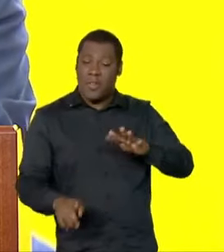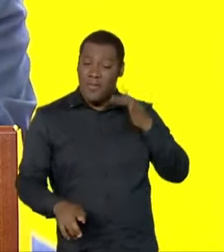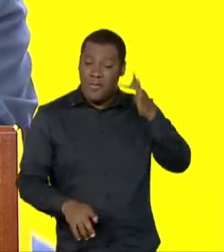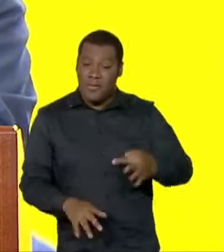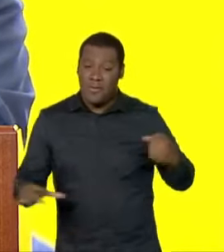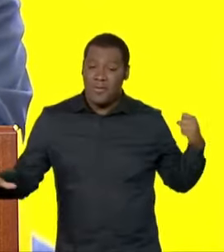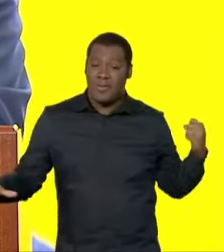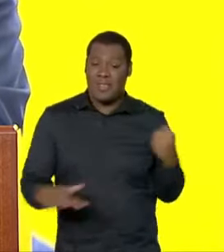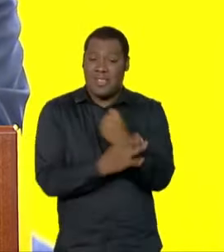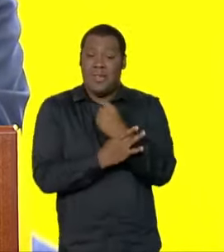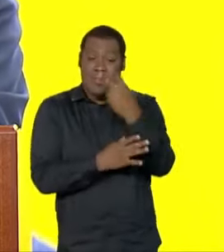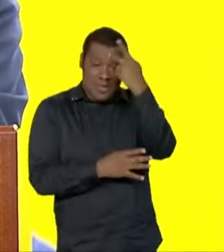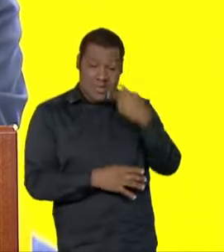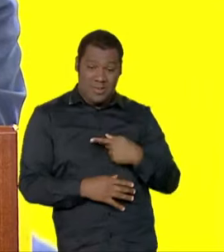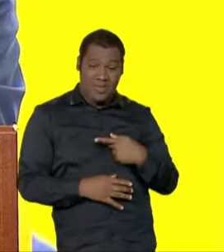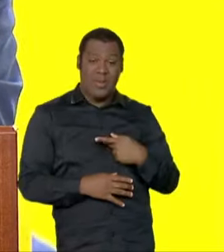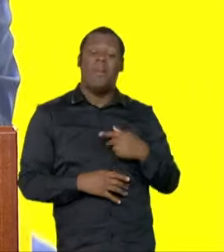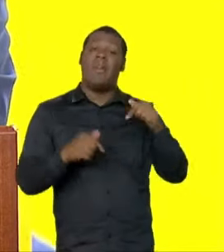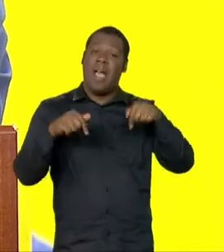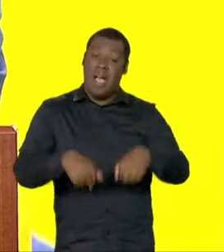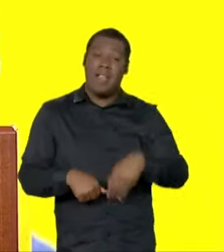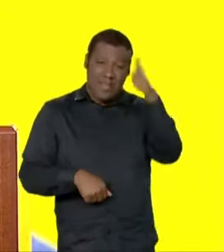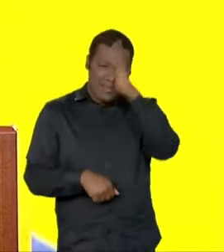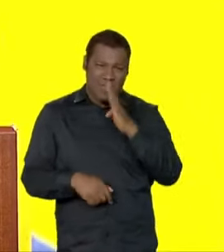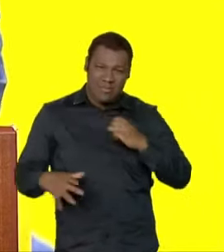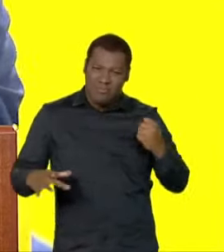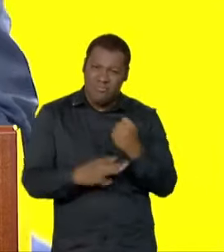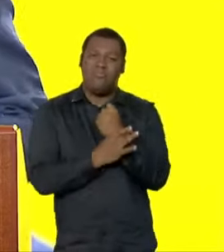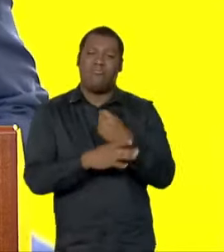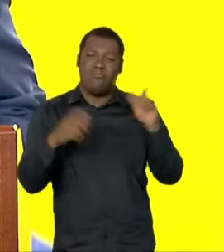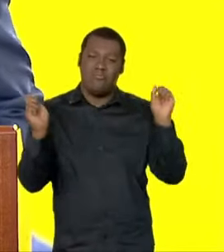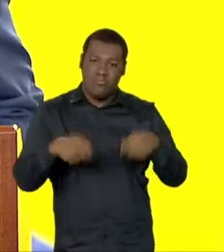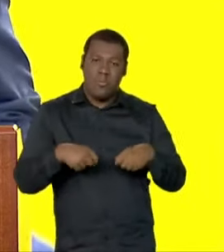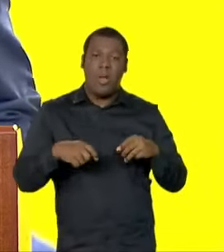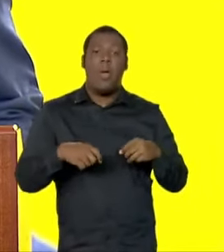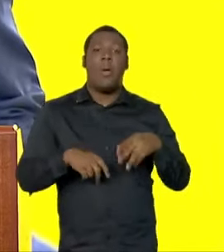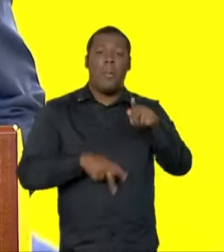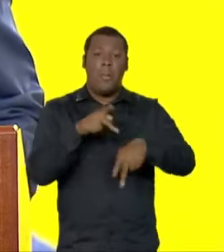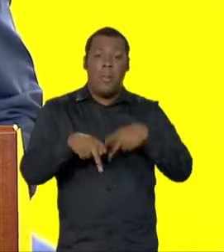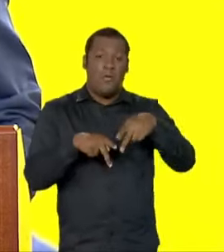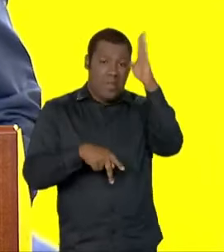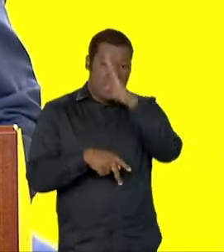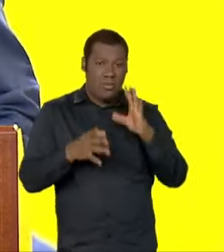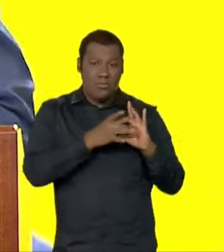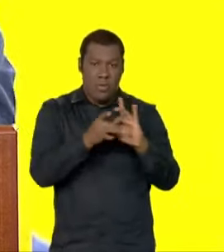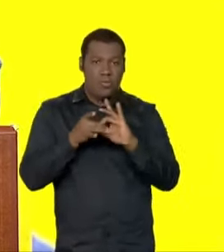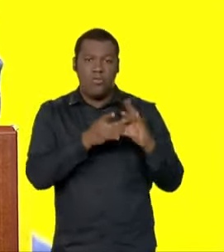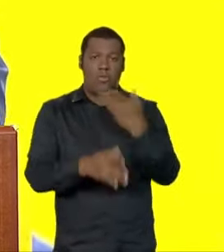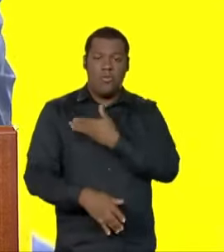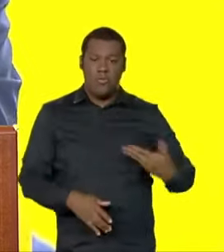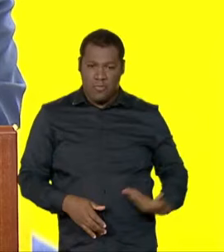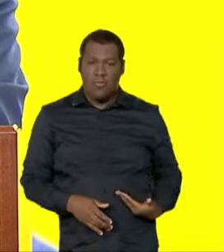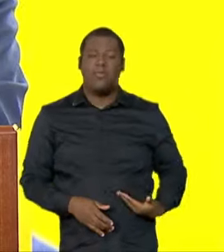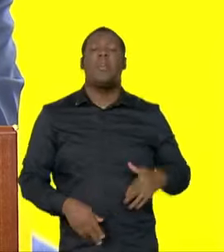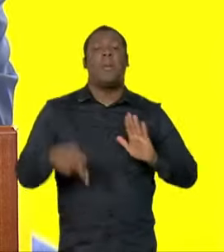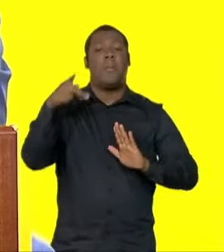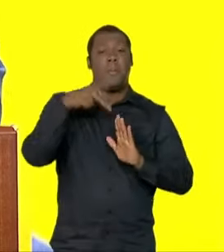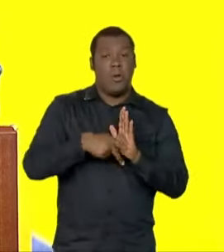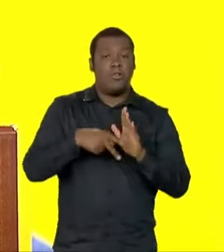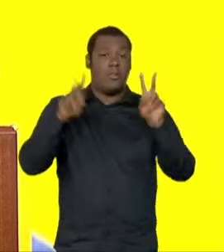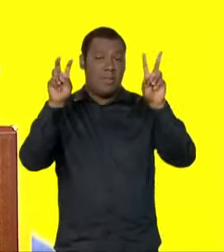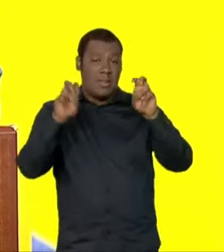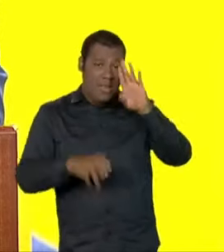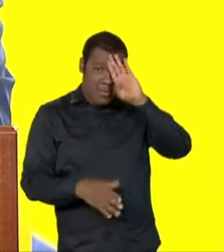para si mesmo e para o país, juntos o povo brasileiro e o governo. O programa Acredita é bom para